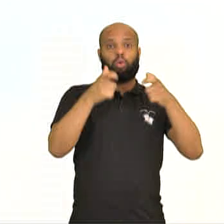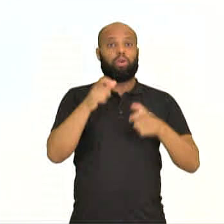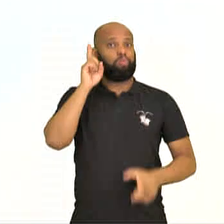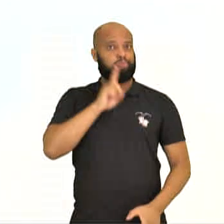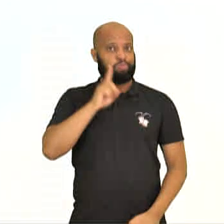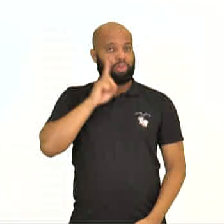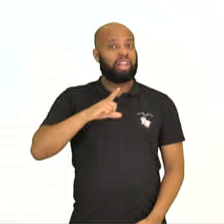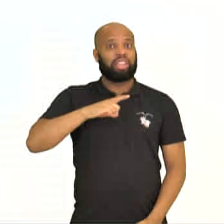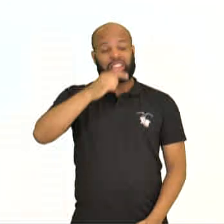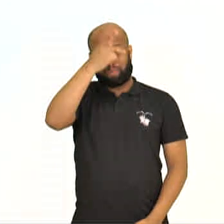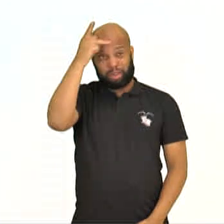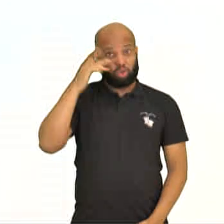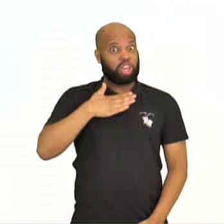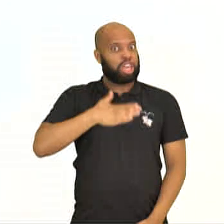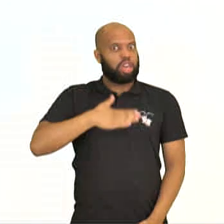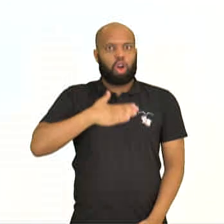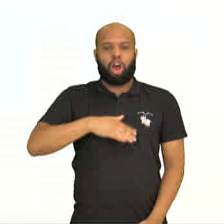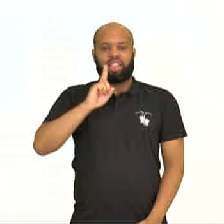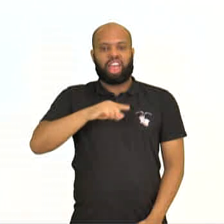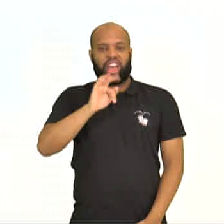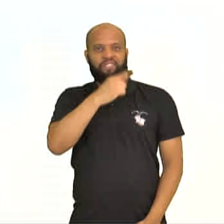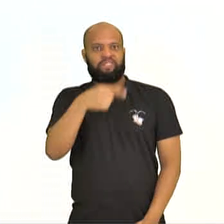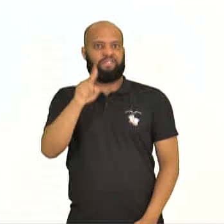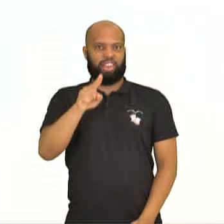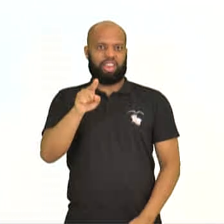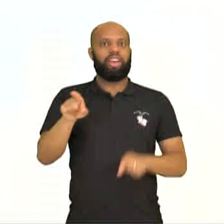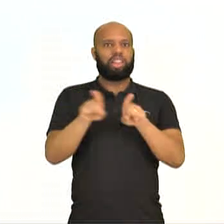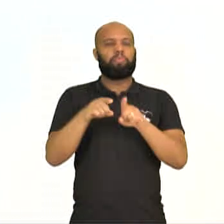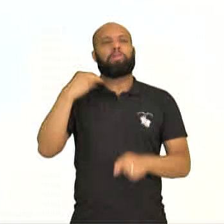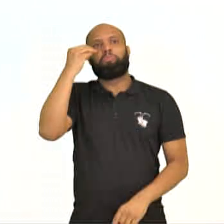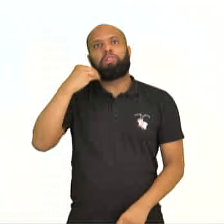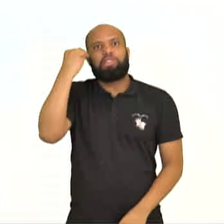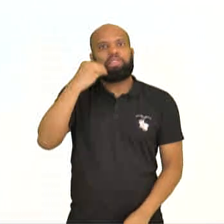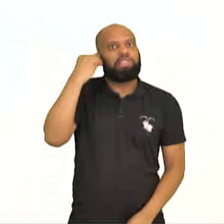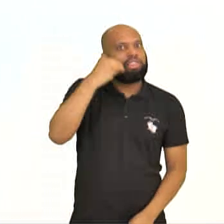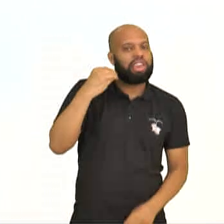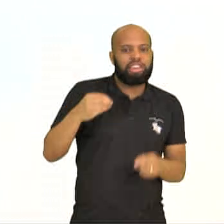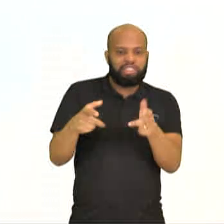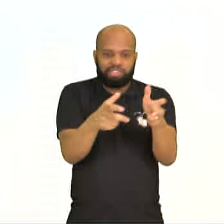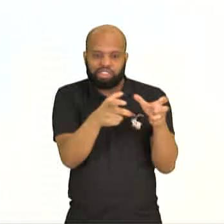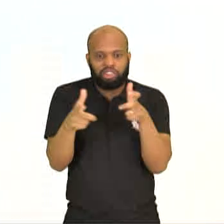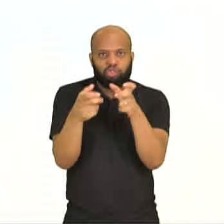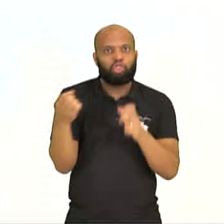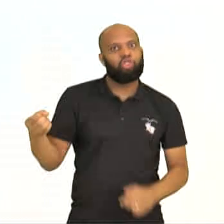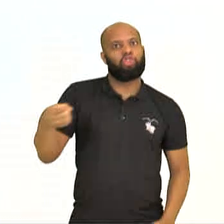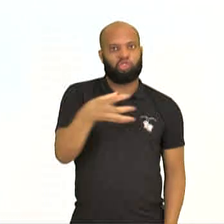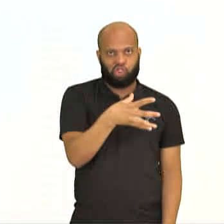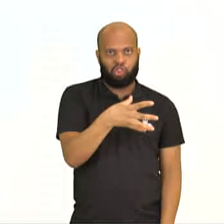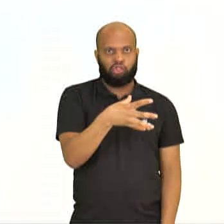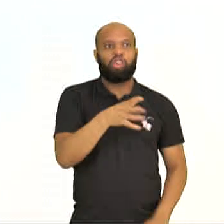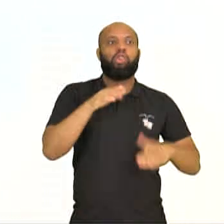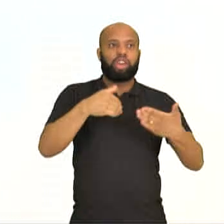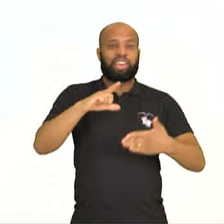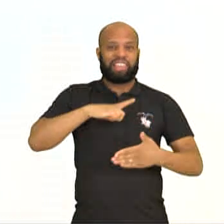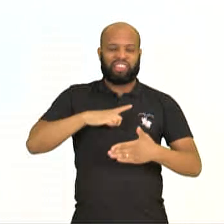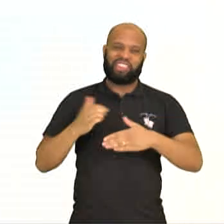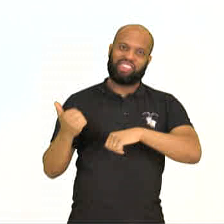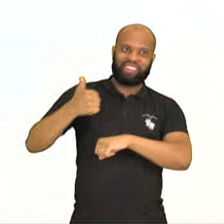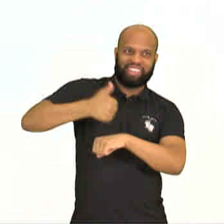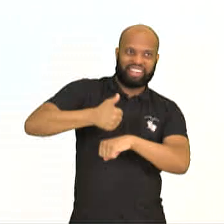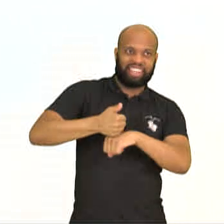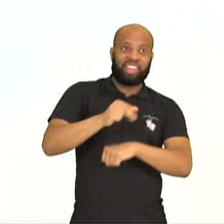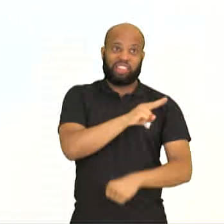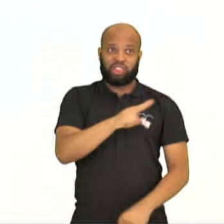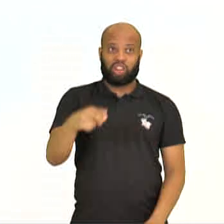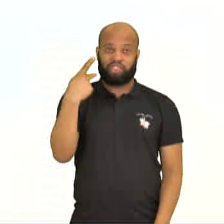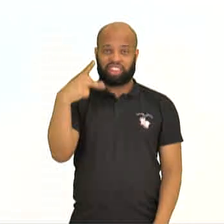com fãs que realizam performances e experimentam títulos inéditos. Segundo o executivo da associação,